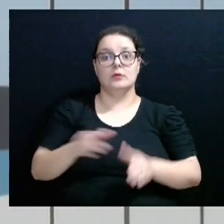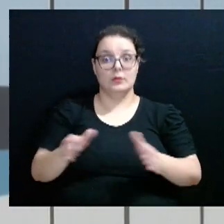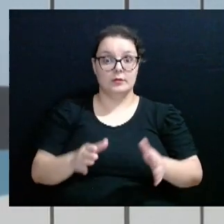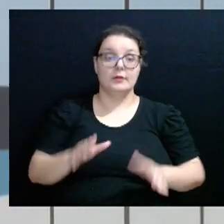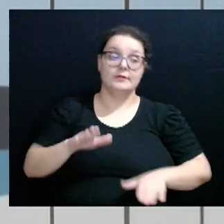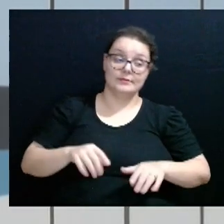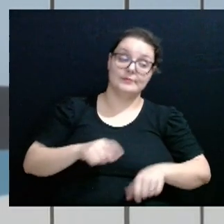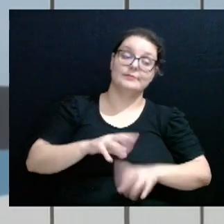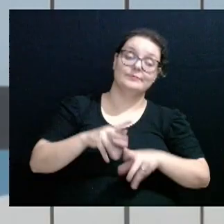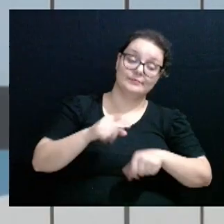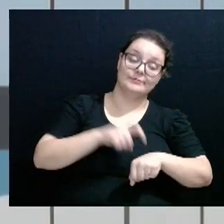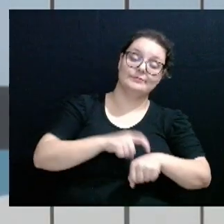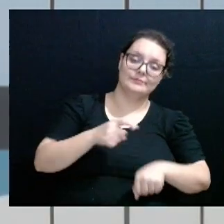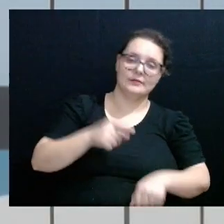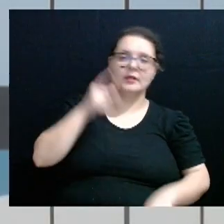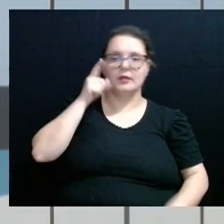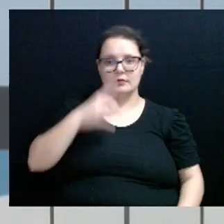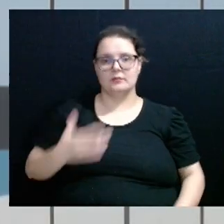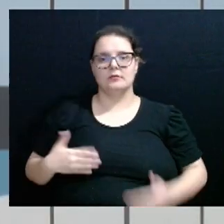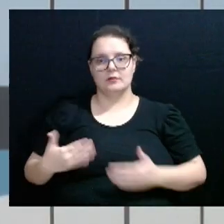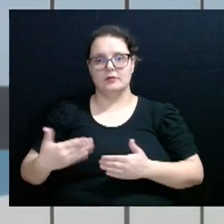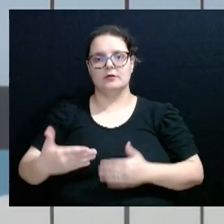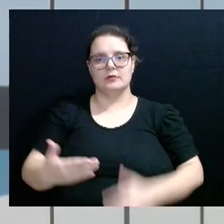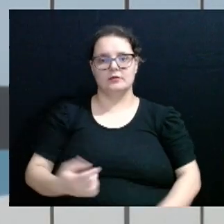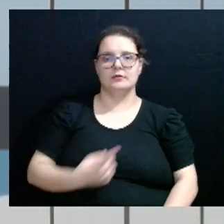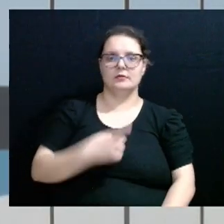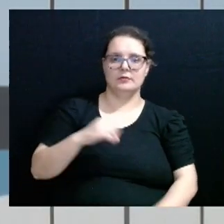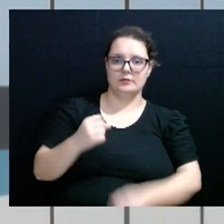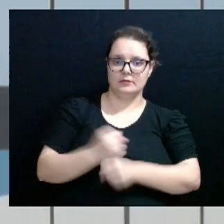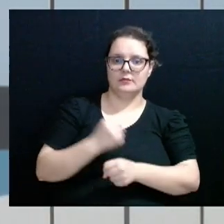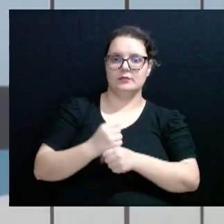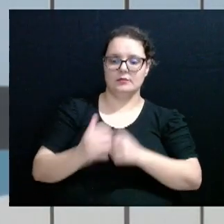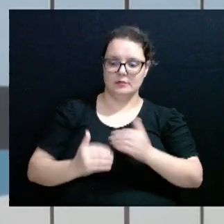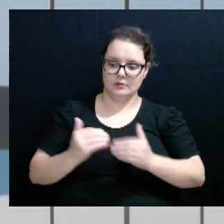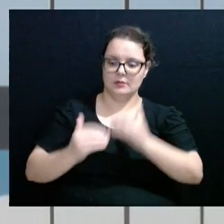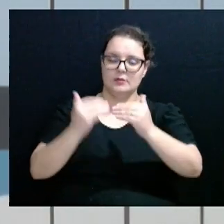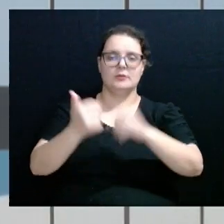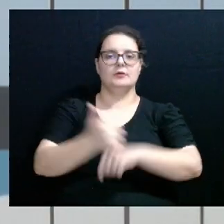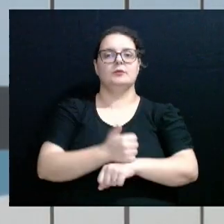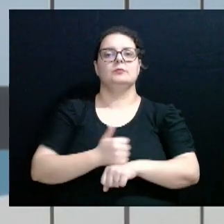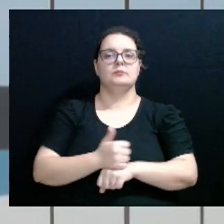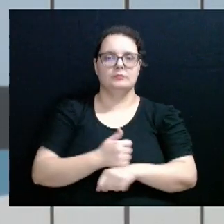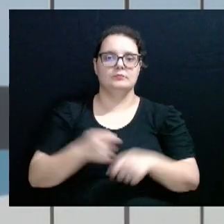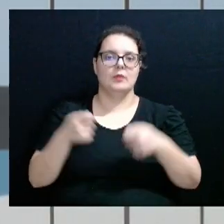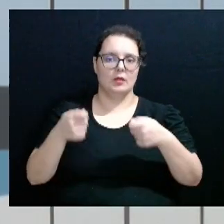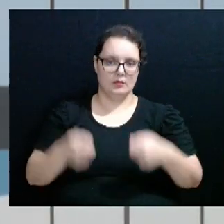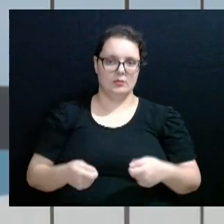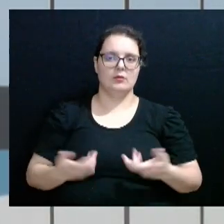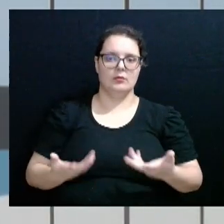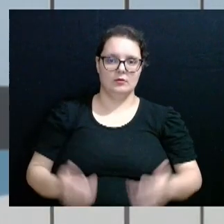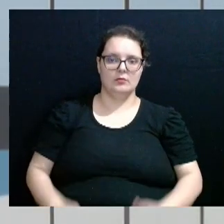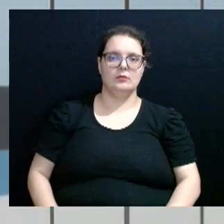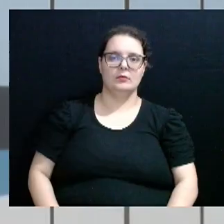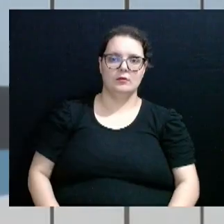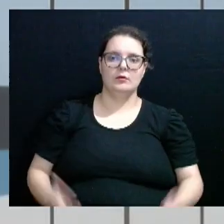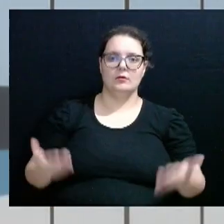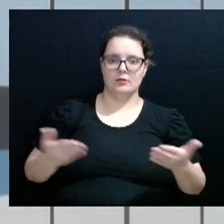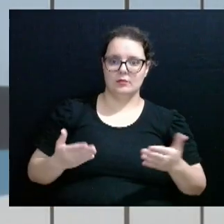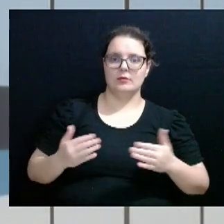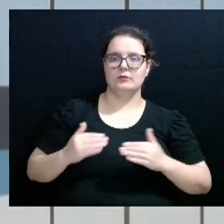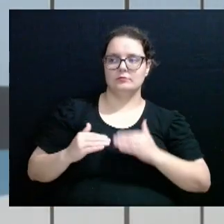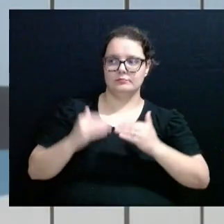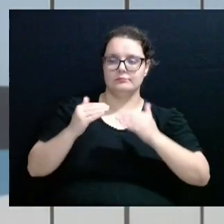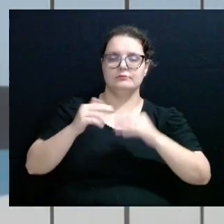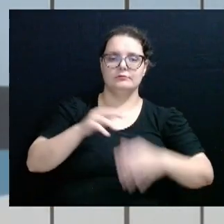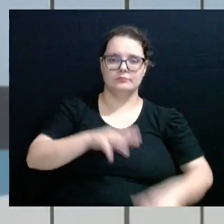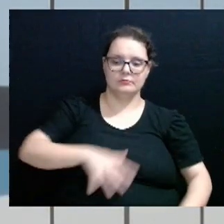conseguiu, nos seus últimos 10 anos, construir uma carreira que hoje a gente está alcançando um cenário